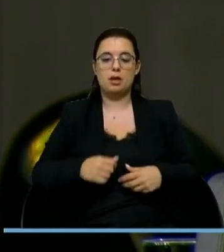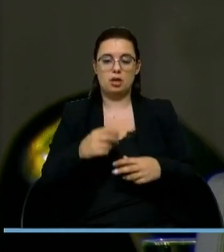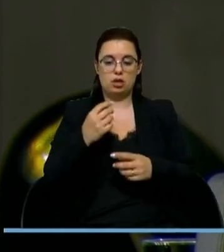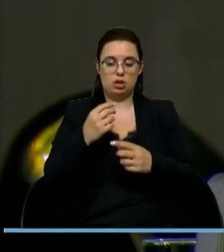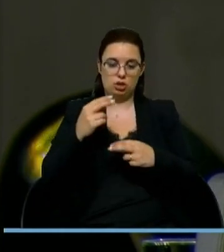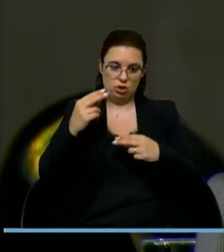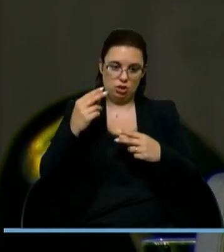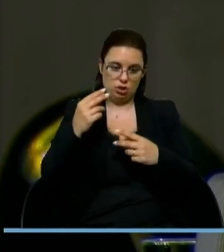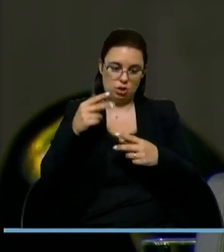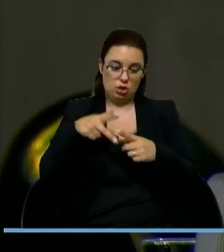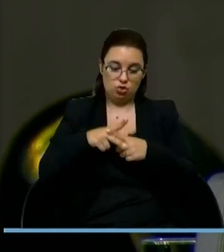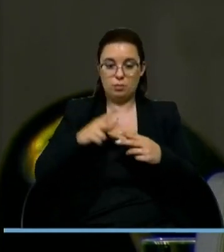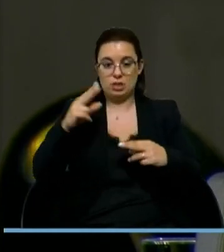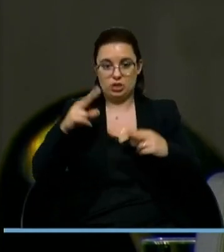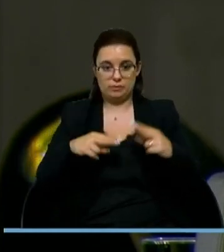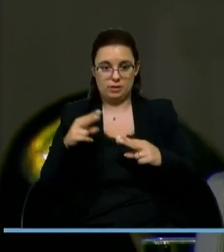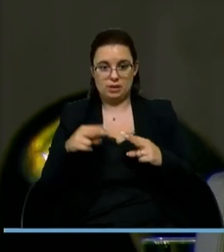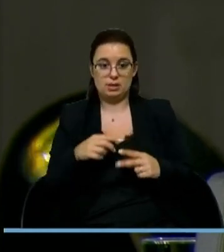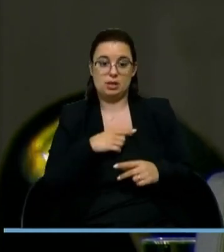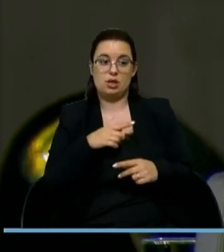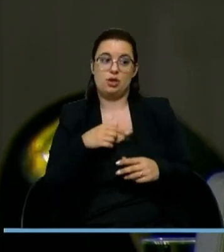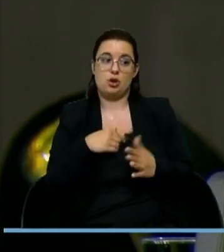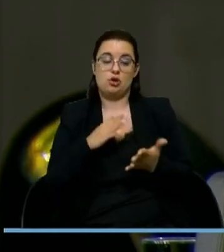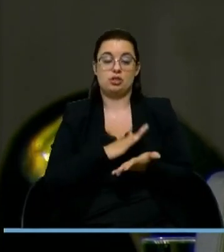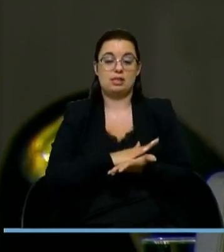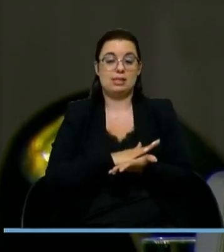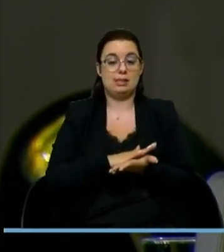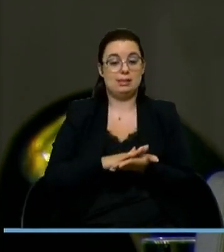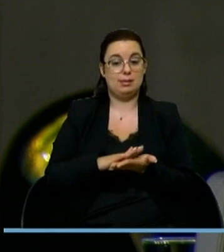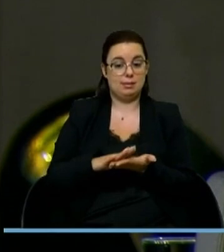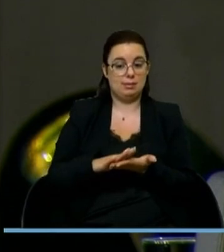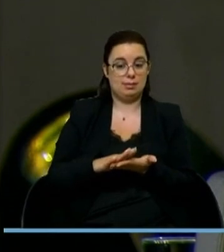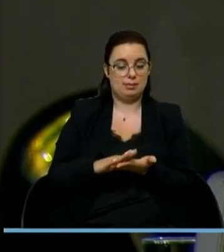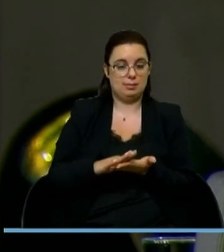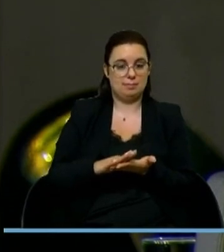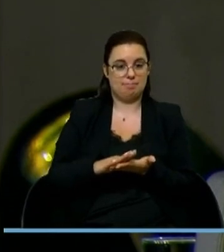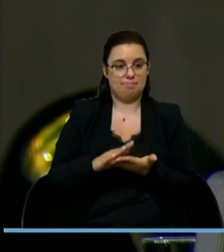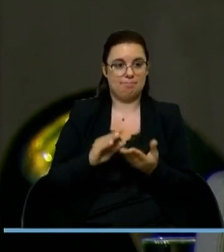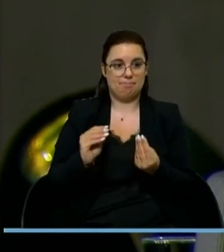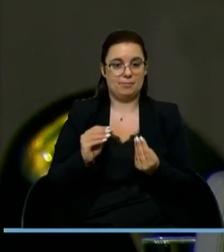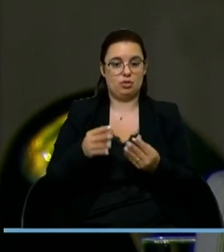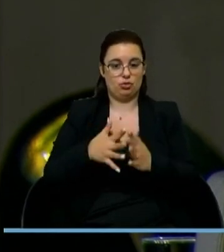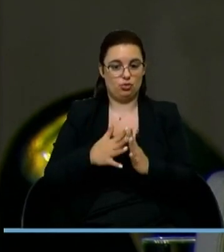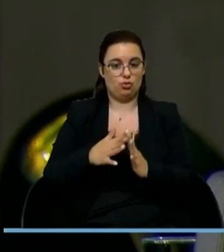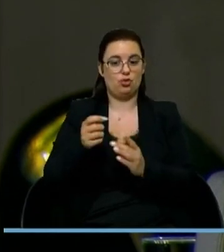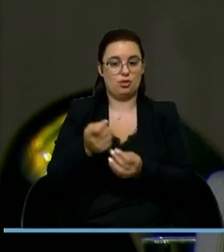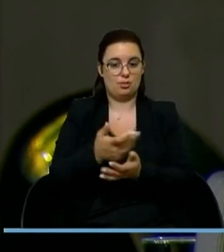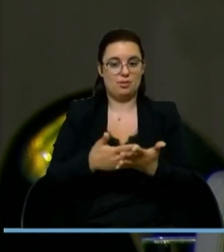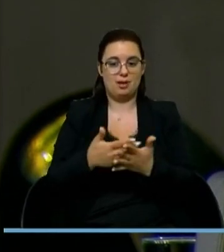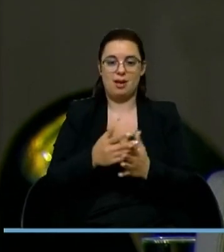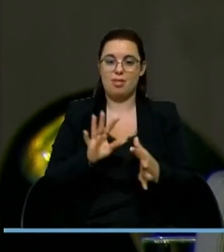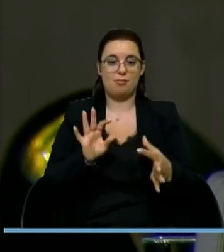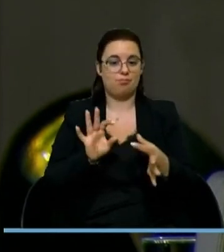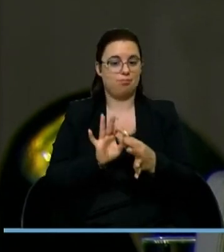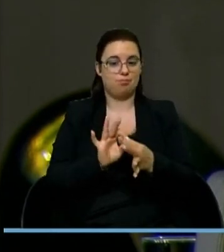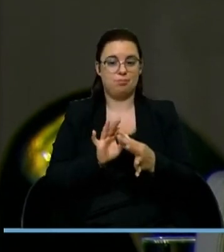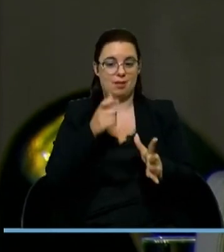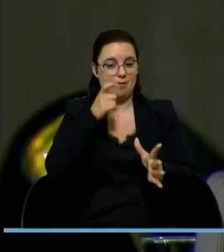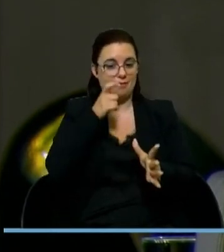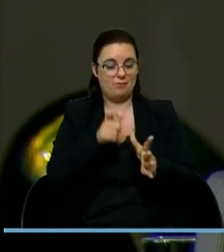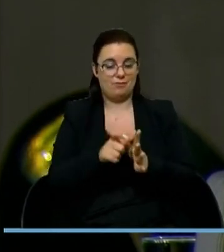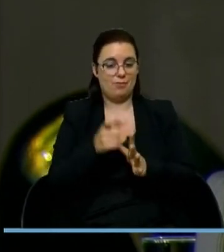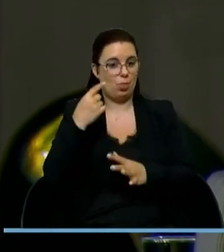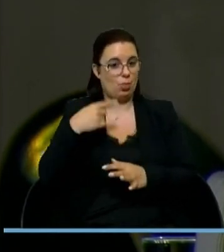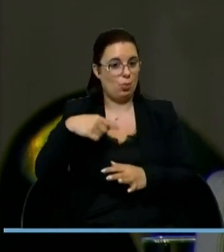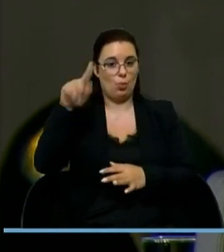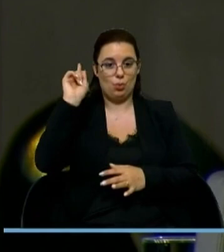financeiros. Portanto, e o que estamos aqui a isentar estas infraestruturas de mercado nada tem a ver com a parte fiscal.